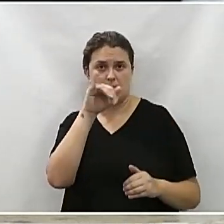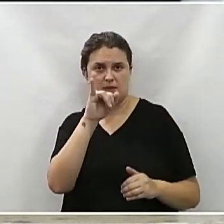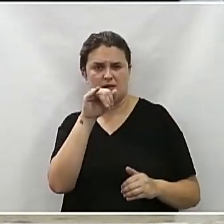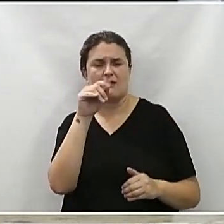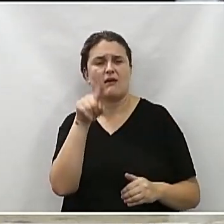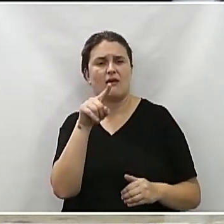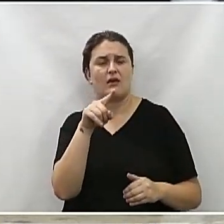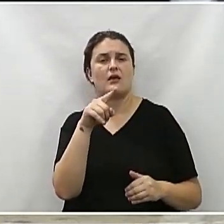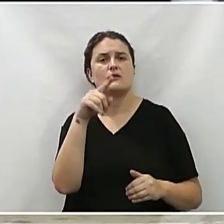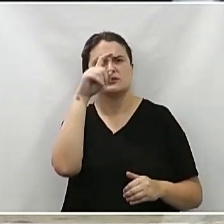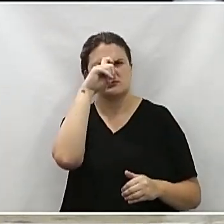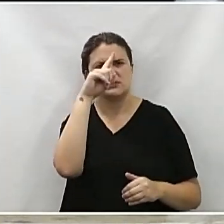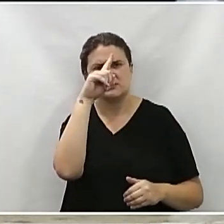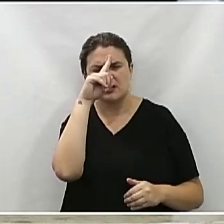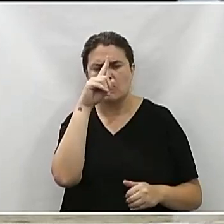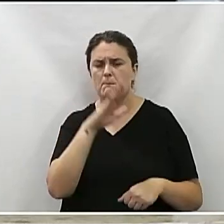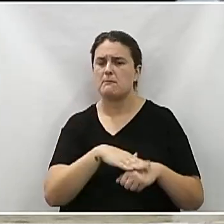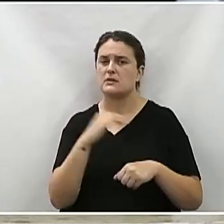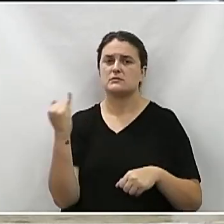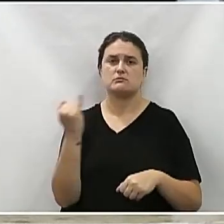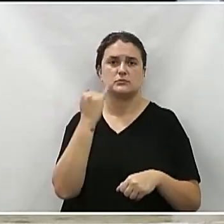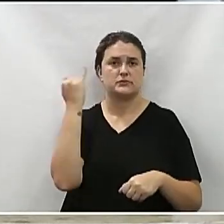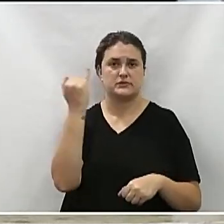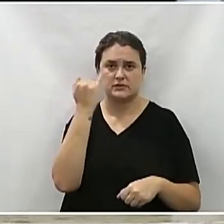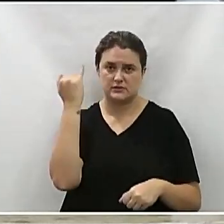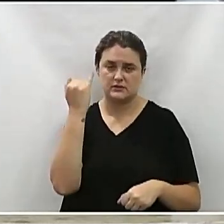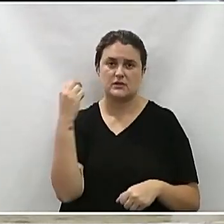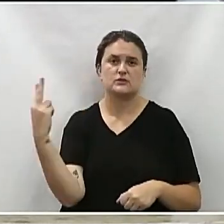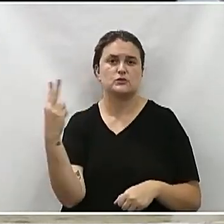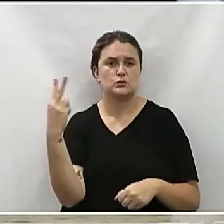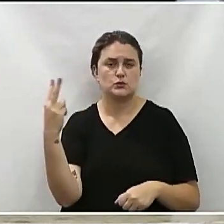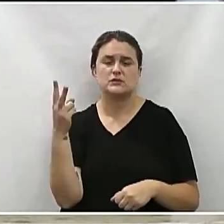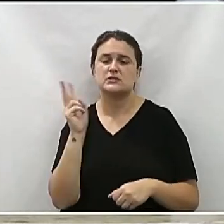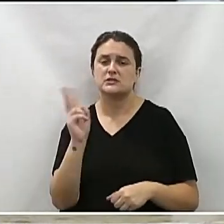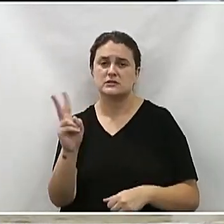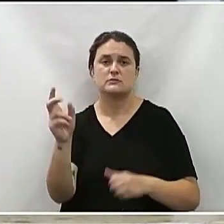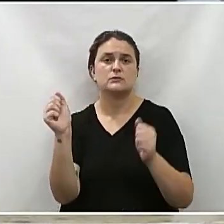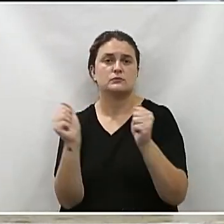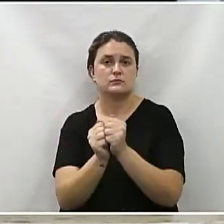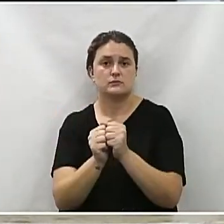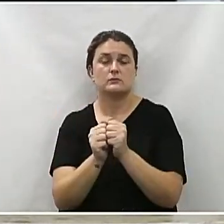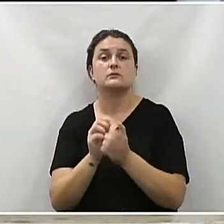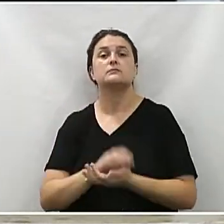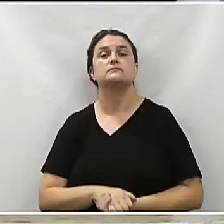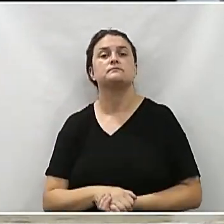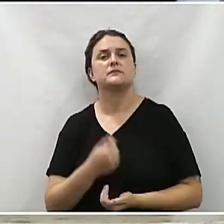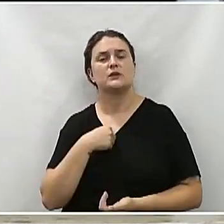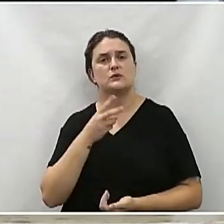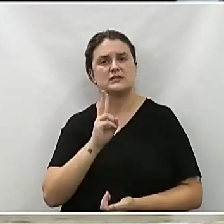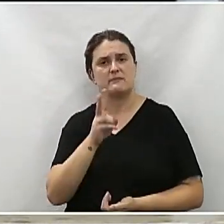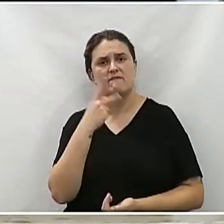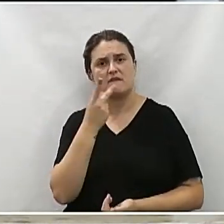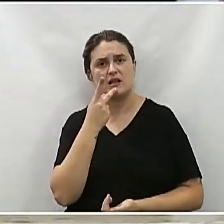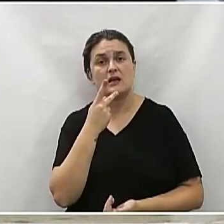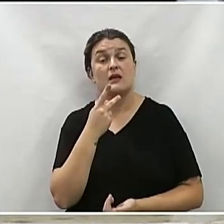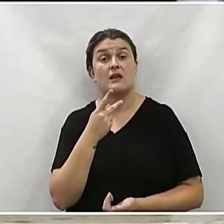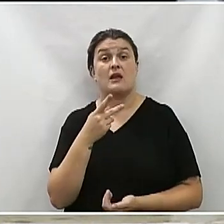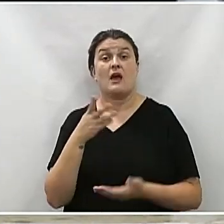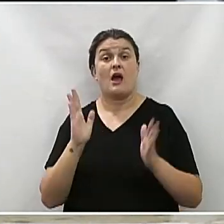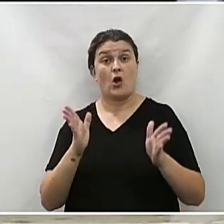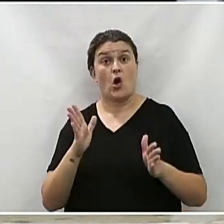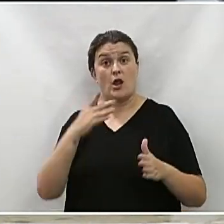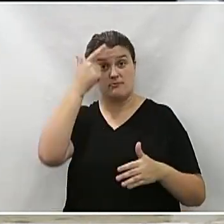da primeira infância quero agradecer a elas por estarem junto porque eu sempre digo a gente tem que estar